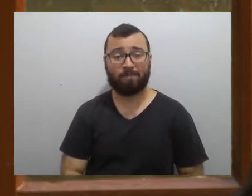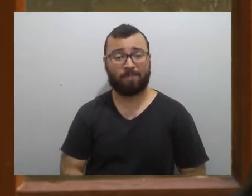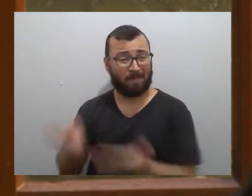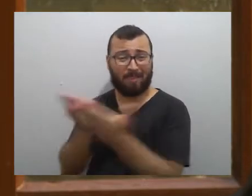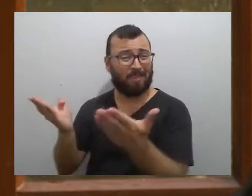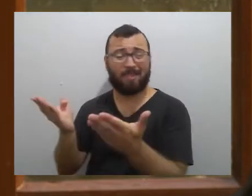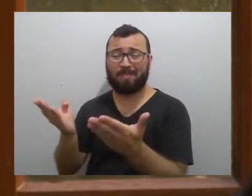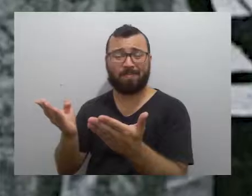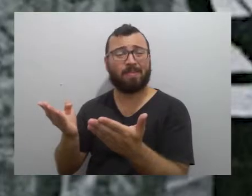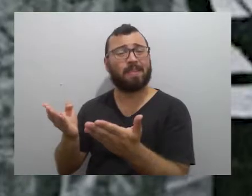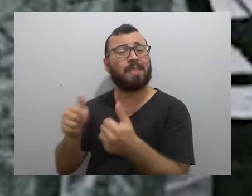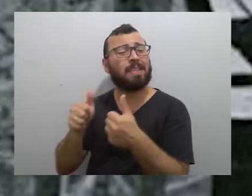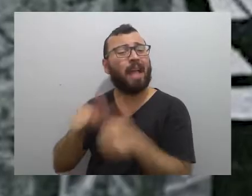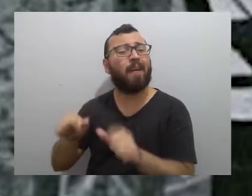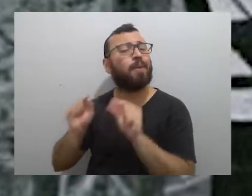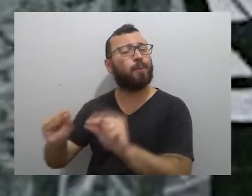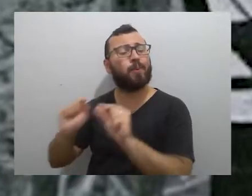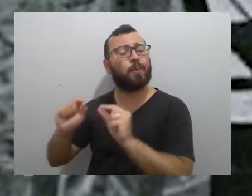mil pessoas no Rio de Janeiro.